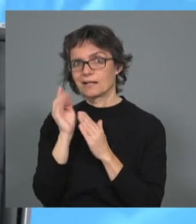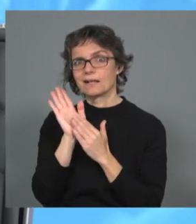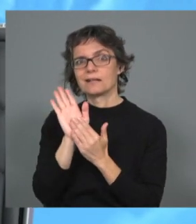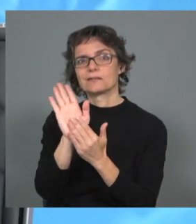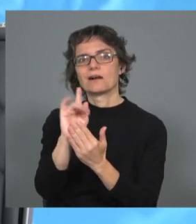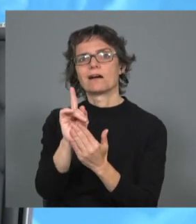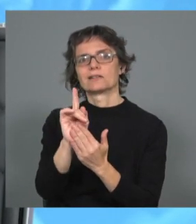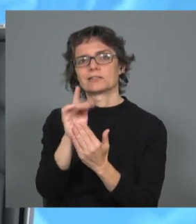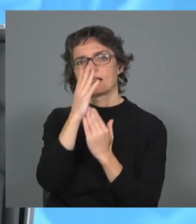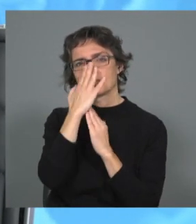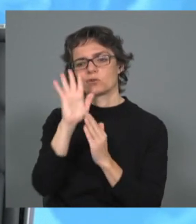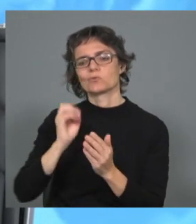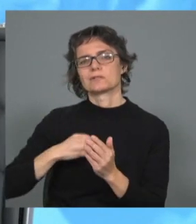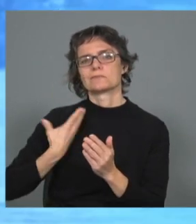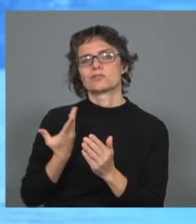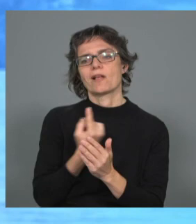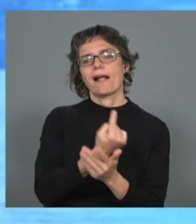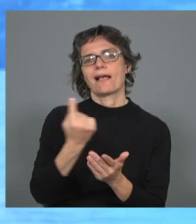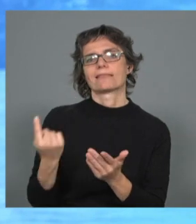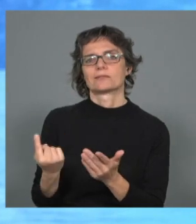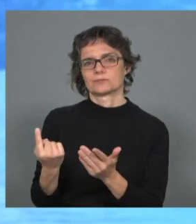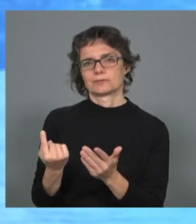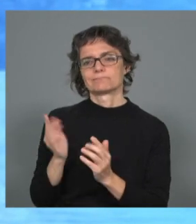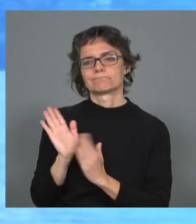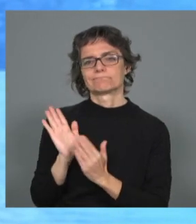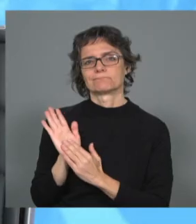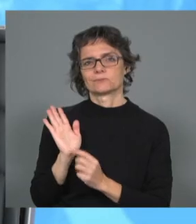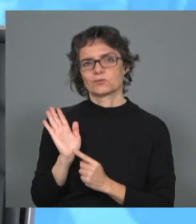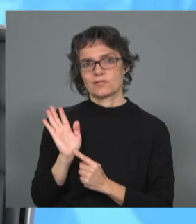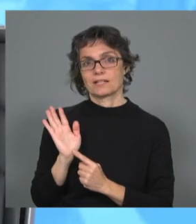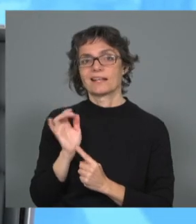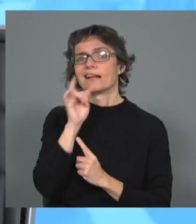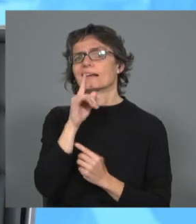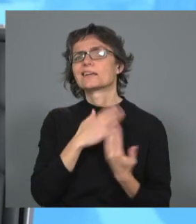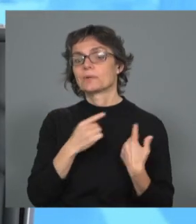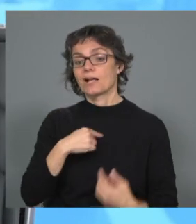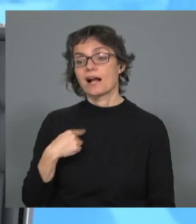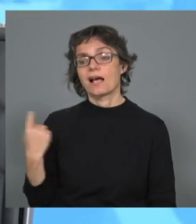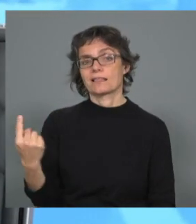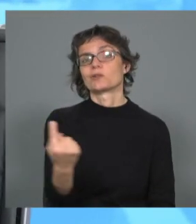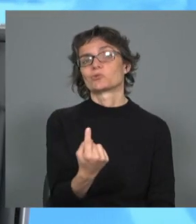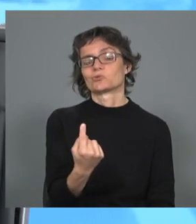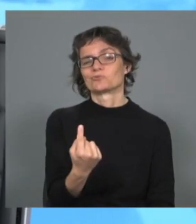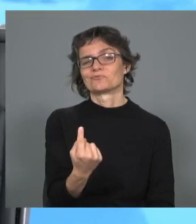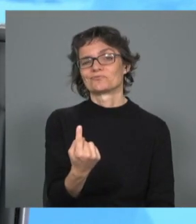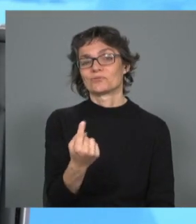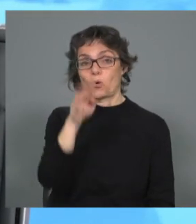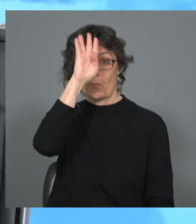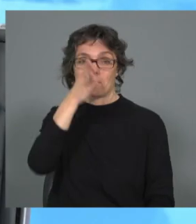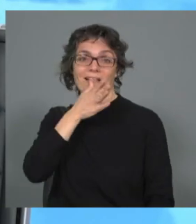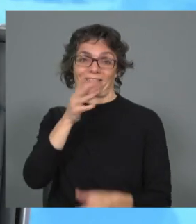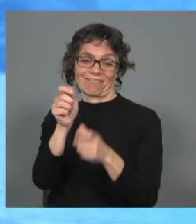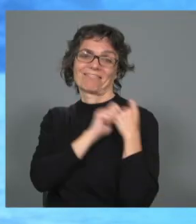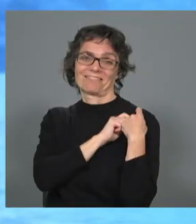outros, porque essa é a prova. O Papa pede um estilo novo. E esse estilo novo agora compete-nos a nós abraçá-lo e propagá-lo. E depois,